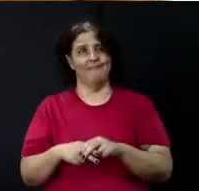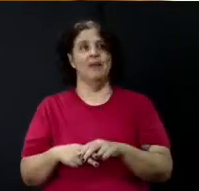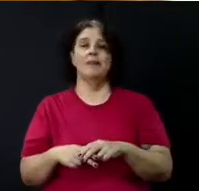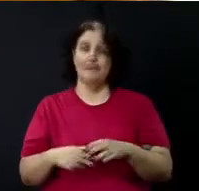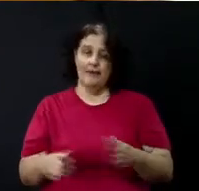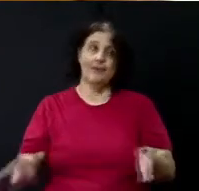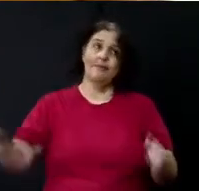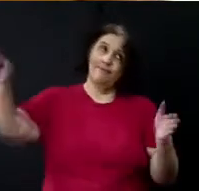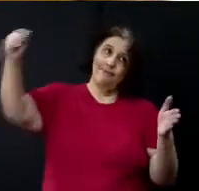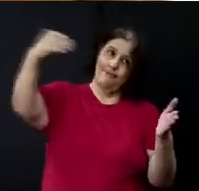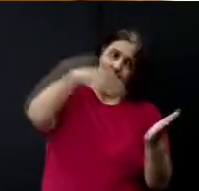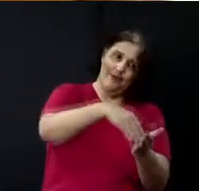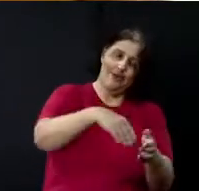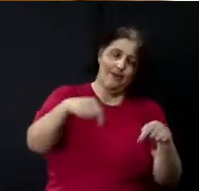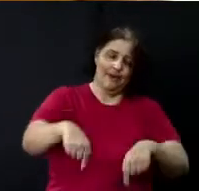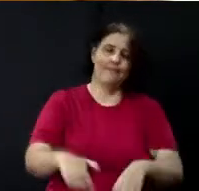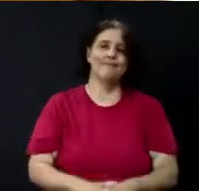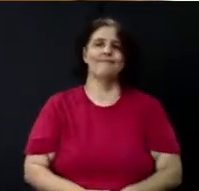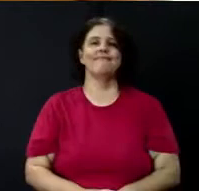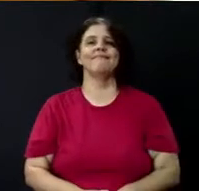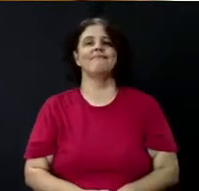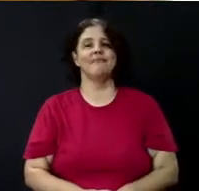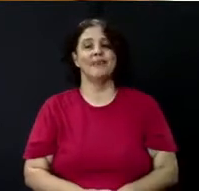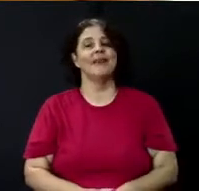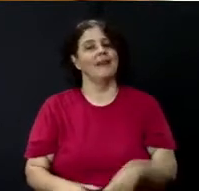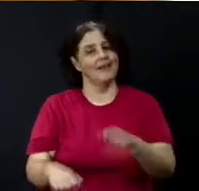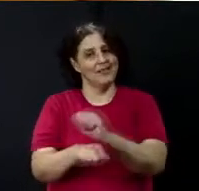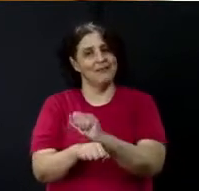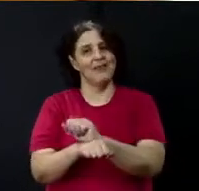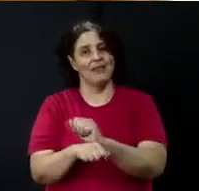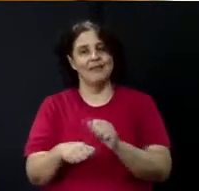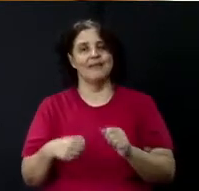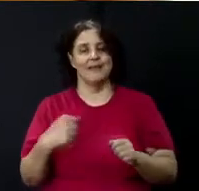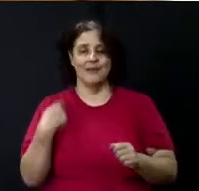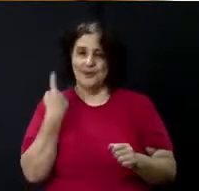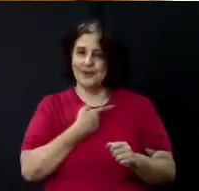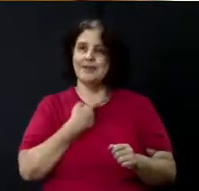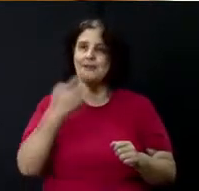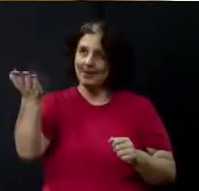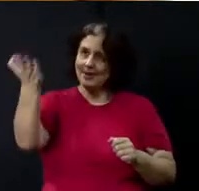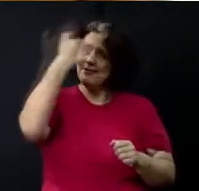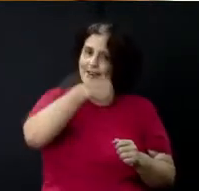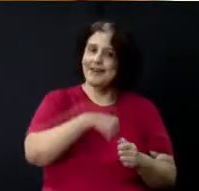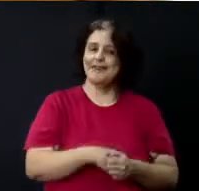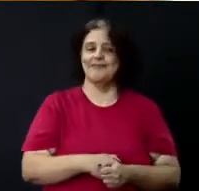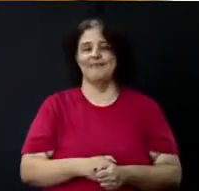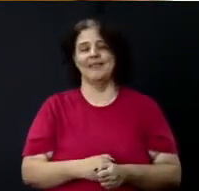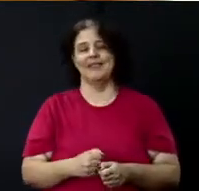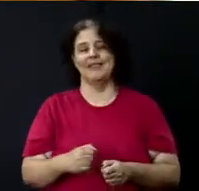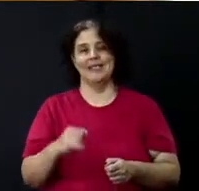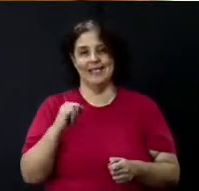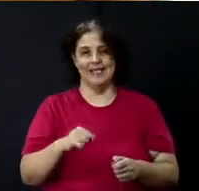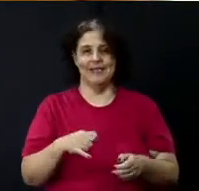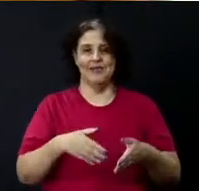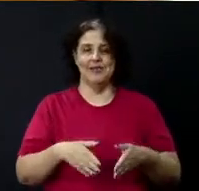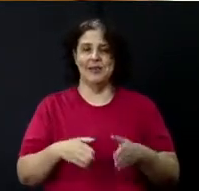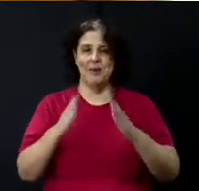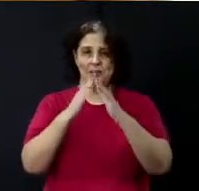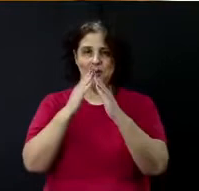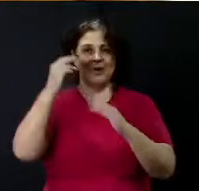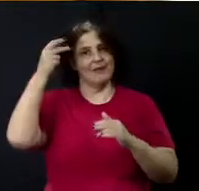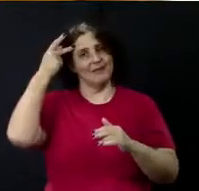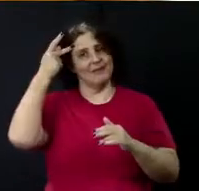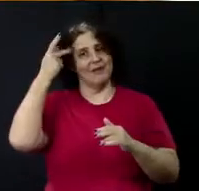Igreja Presbiteriana da Lapa. Minha esperança é que você venha, se você mora aqui na nossa cidade. Eu estou inclusive chamando